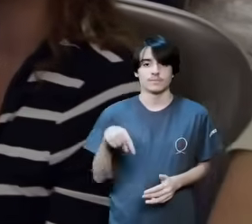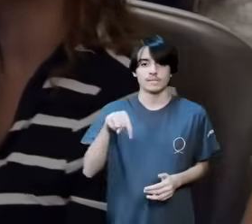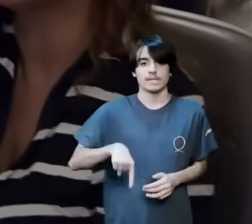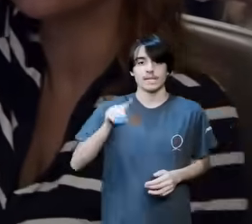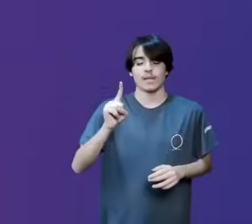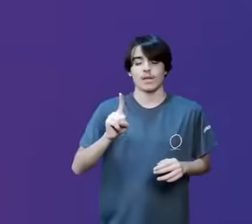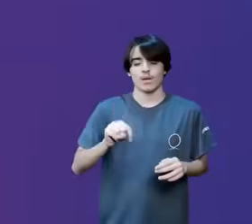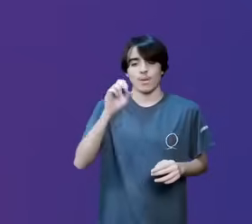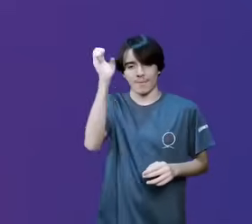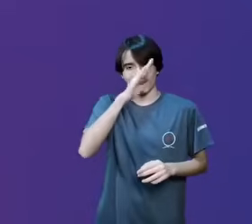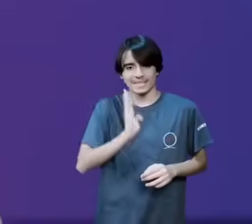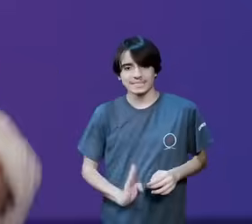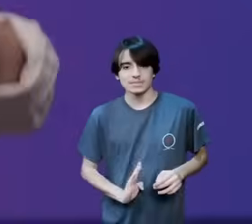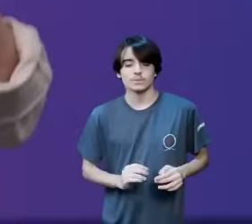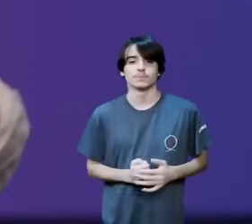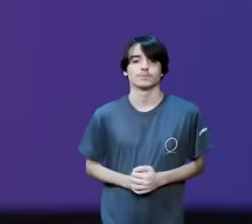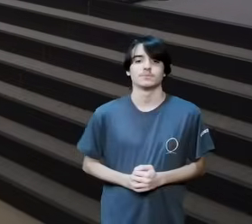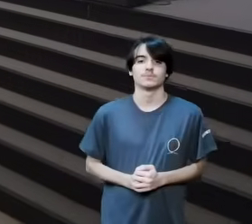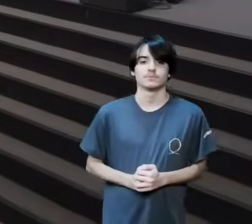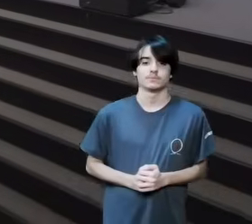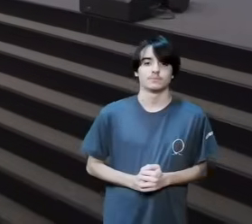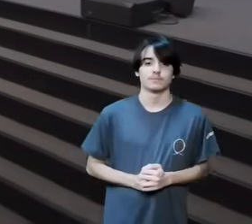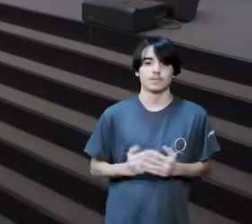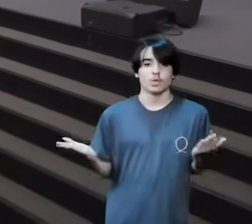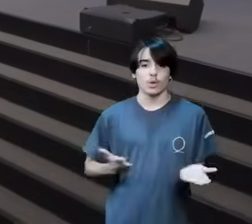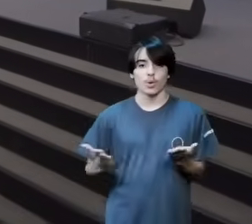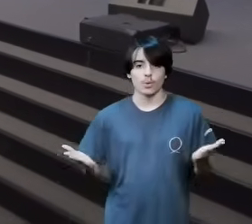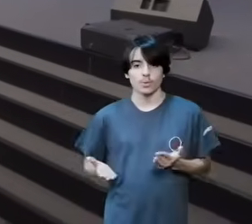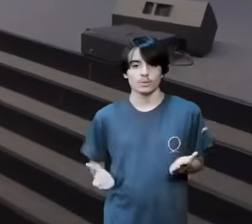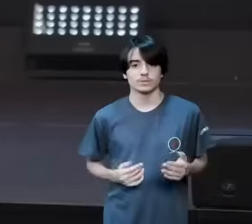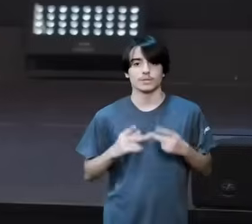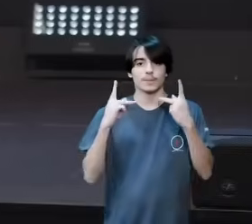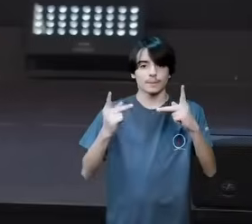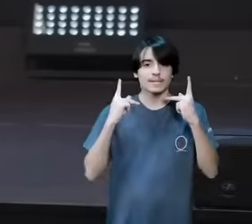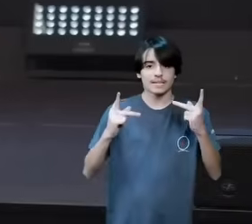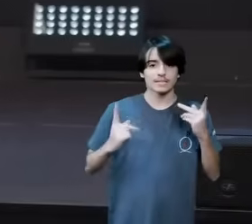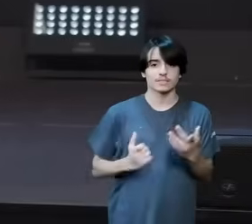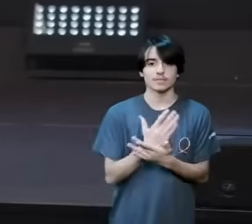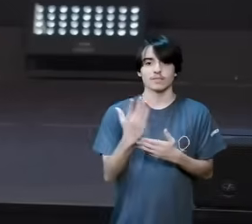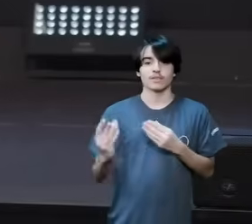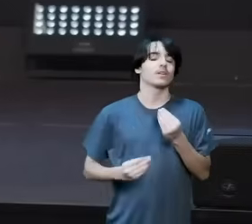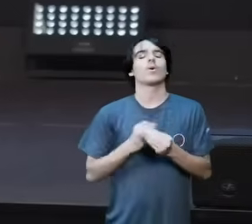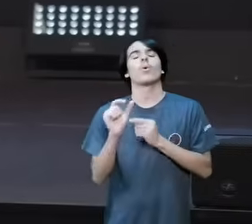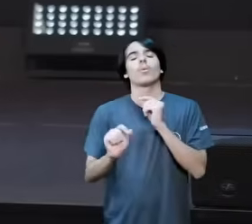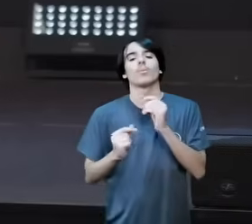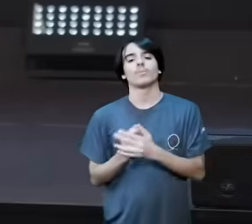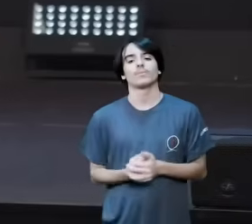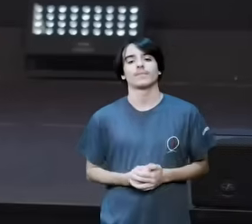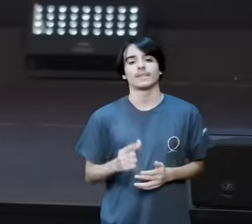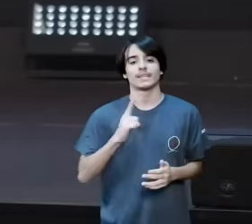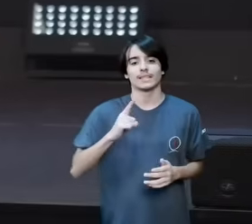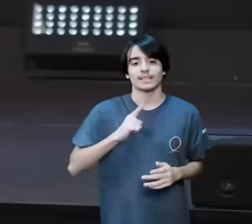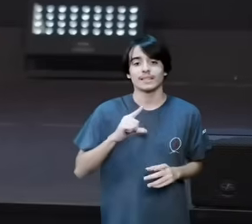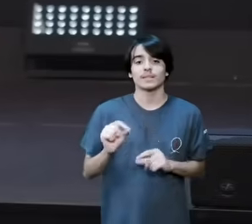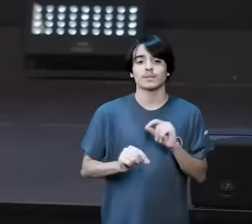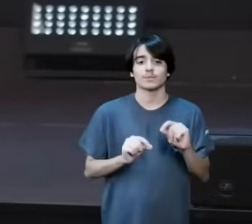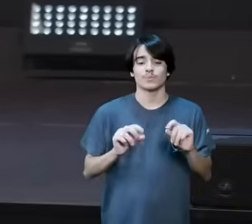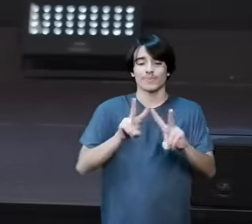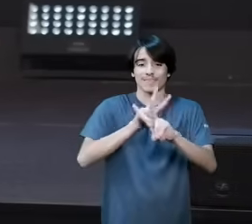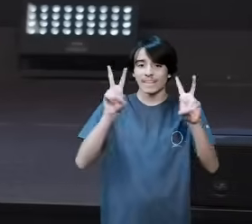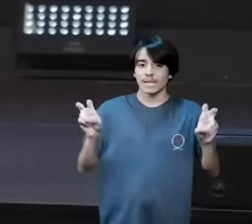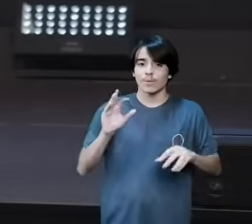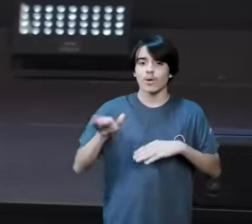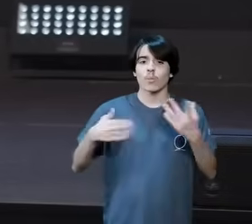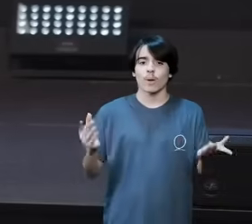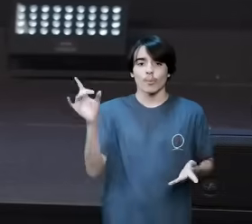abertos sobre o Brasil, e a mensagem para hoje, pregada de diversas formas, ela tem uma temática, e qual